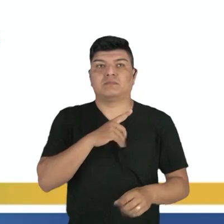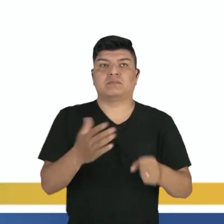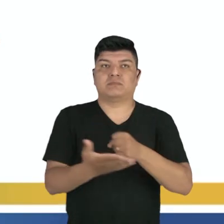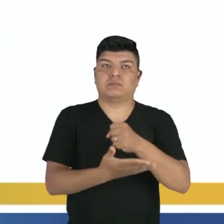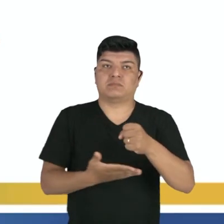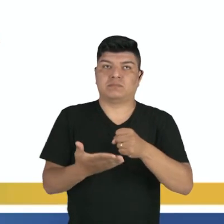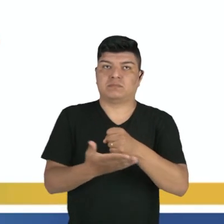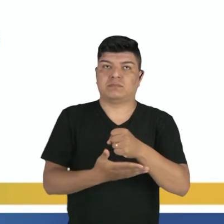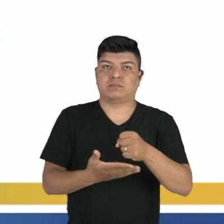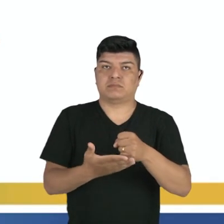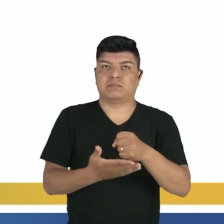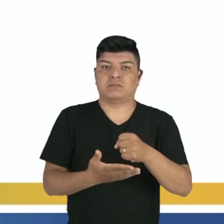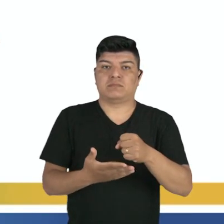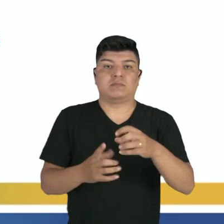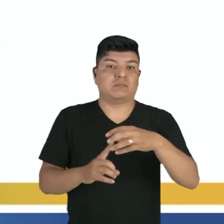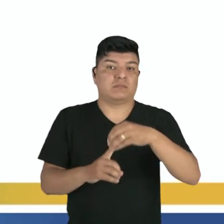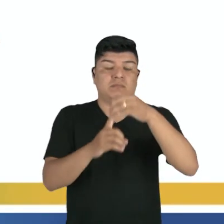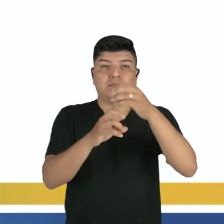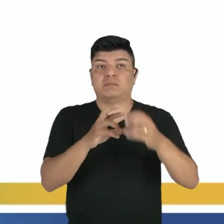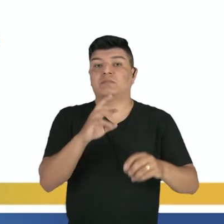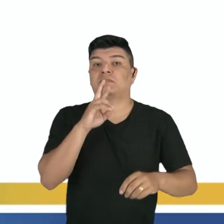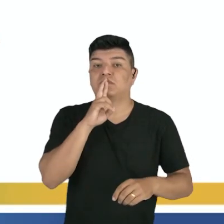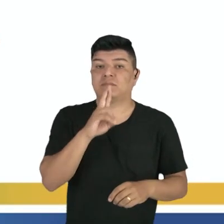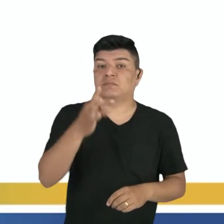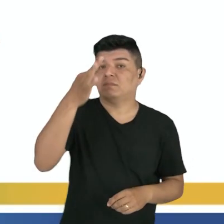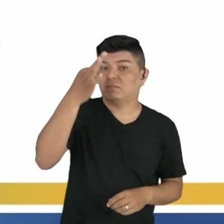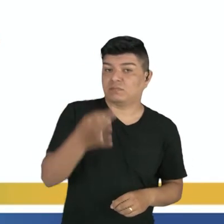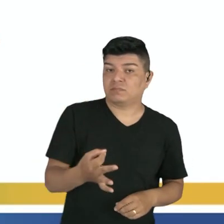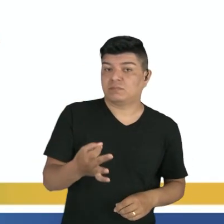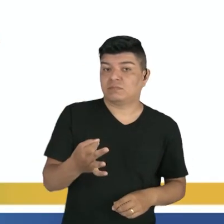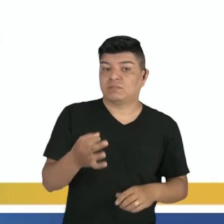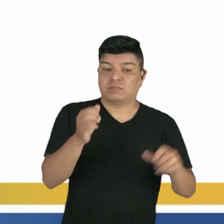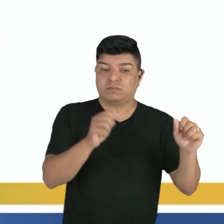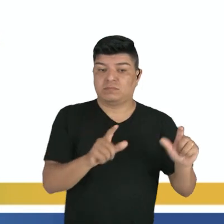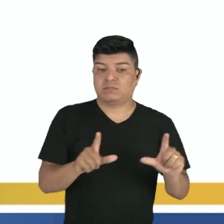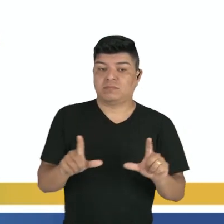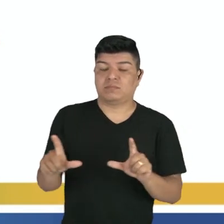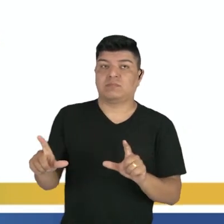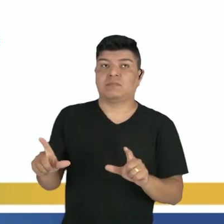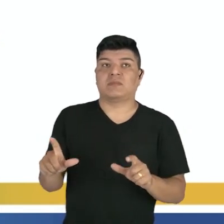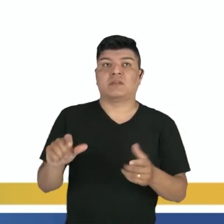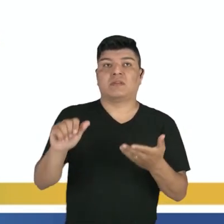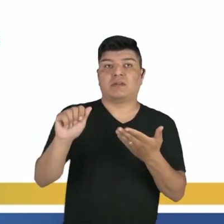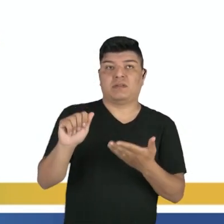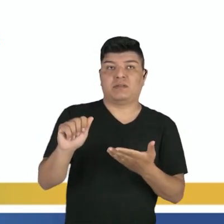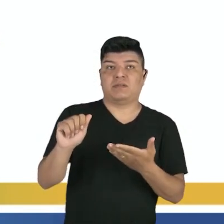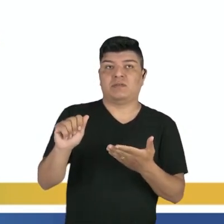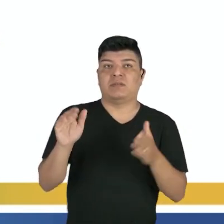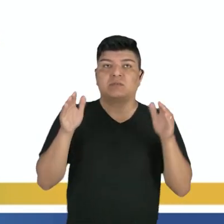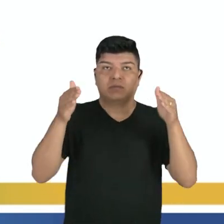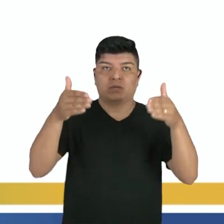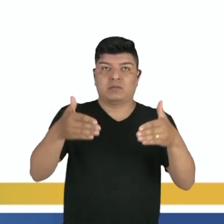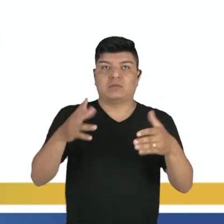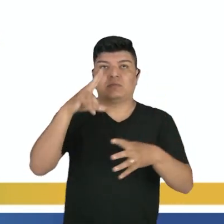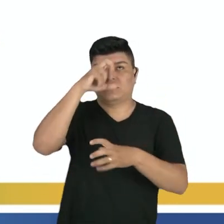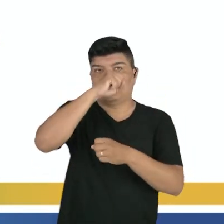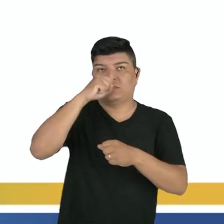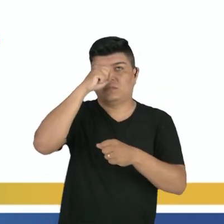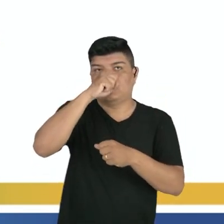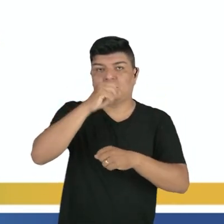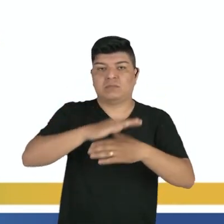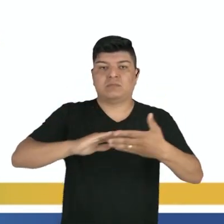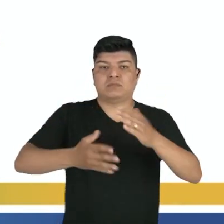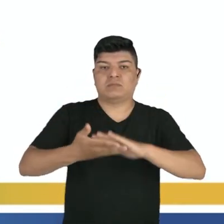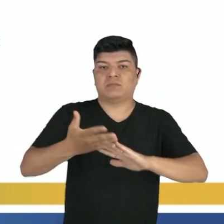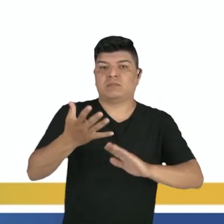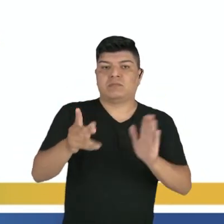base nisso, a alternativa correta, visualiza em tela, está expressa na alternativa a concentração dos